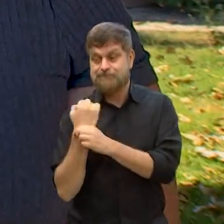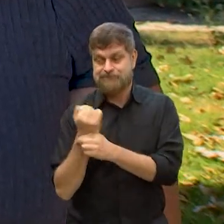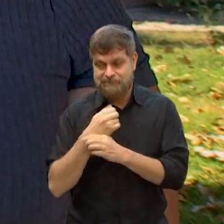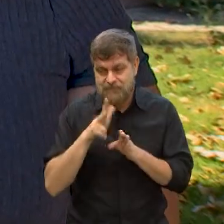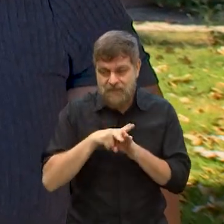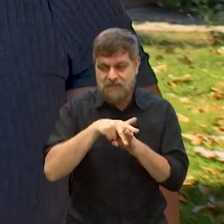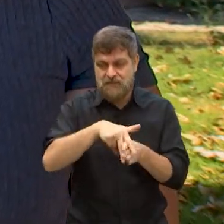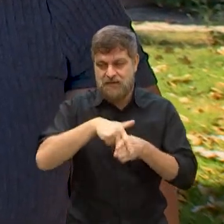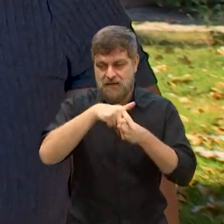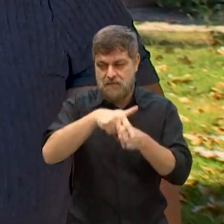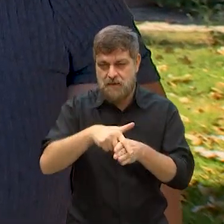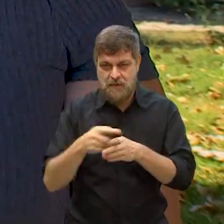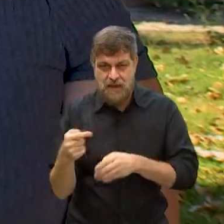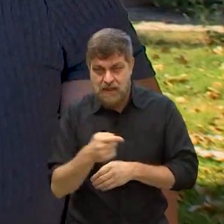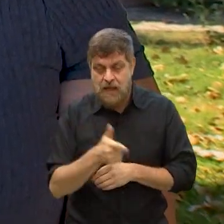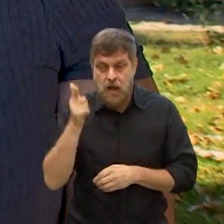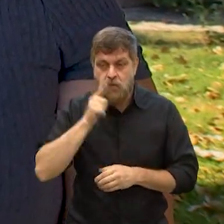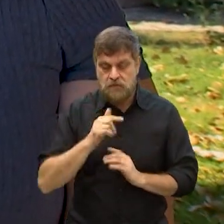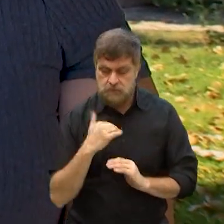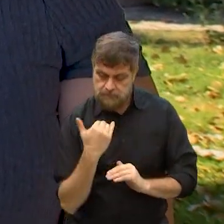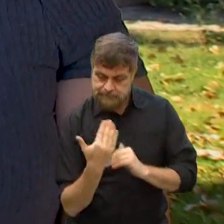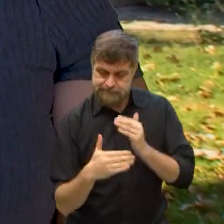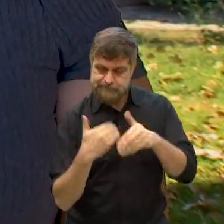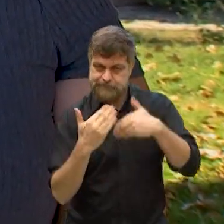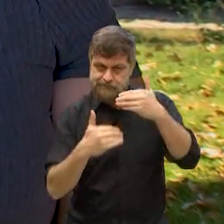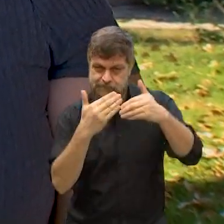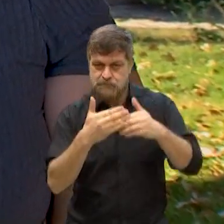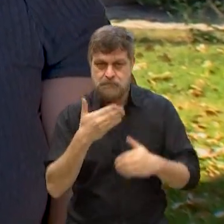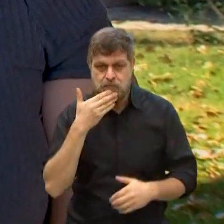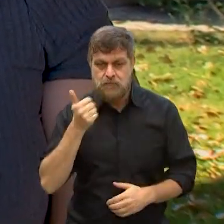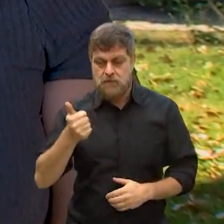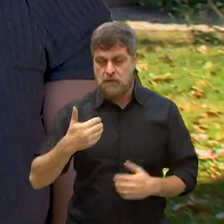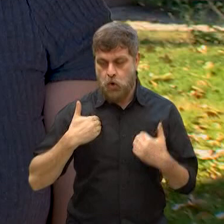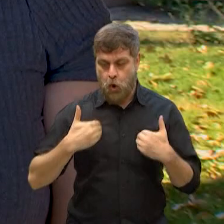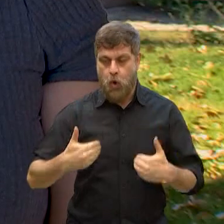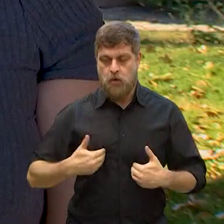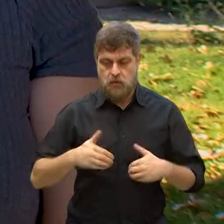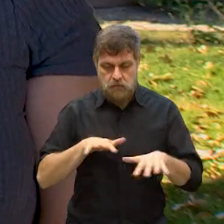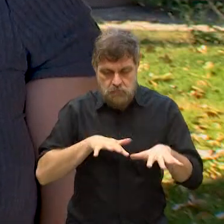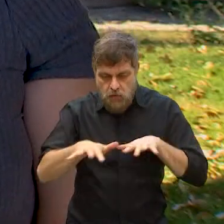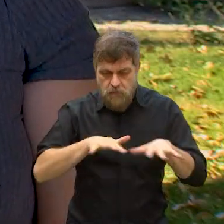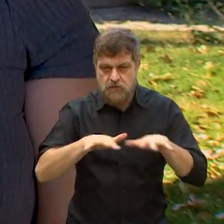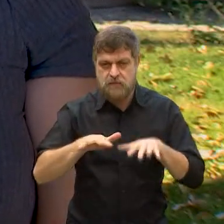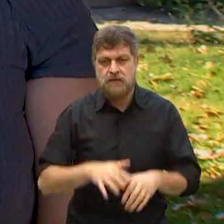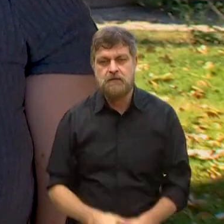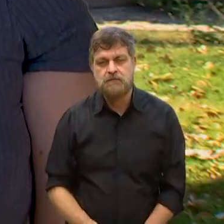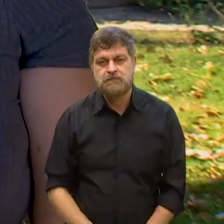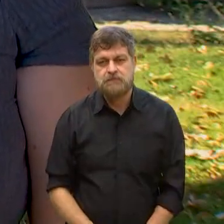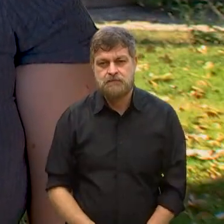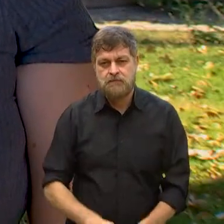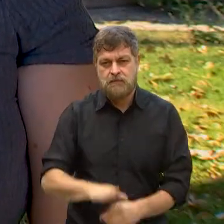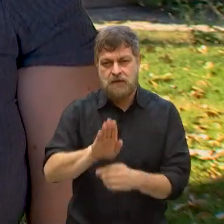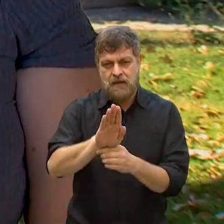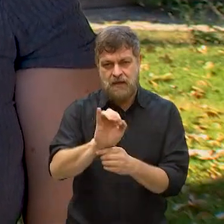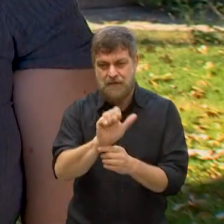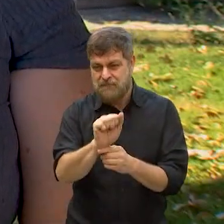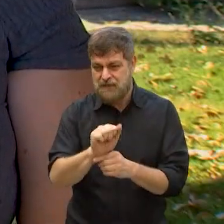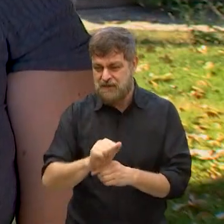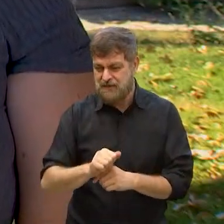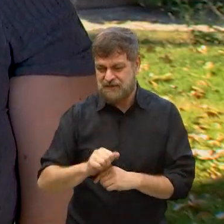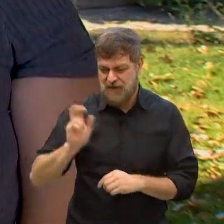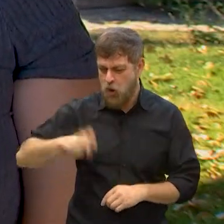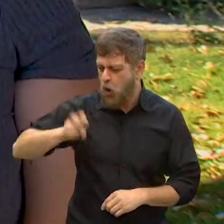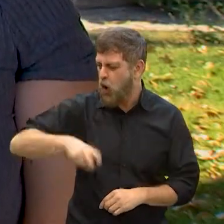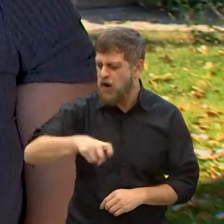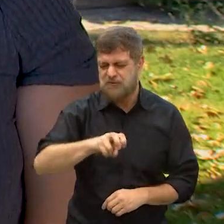indicou a ecoterapia para um melhor desenvolvimento na parte física, né? Então, a Bia